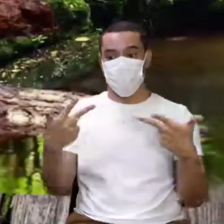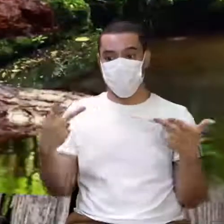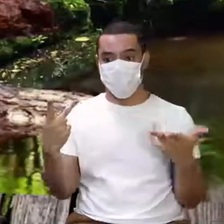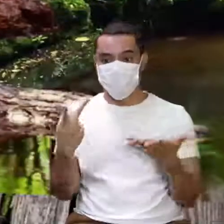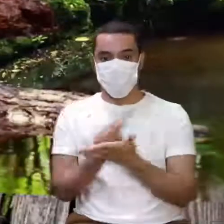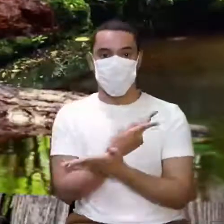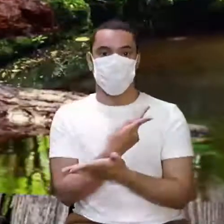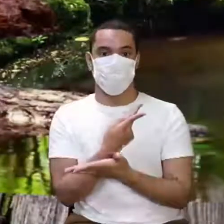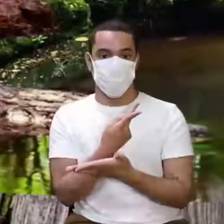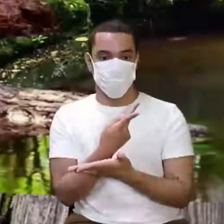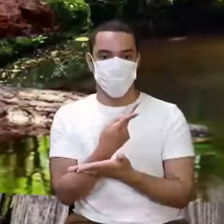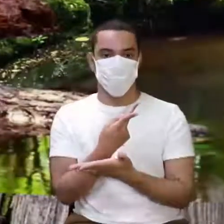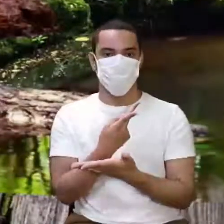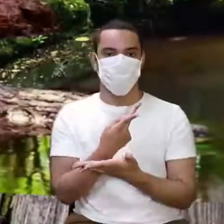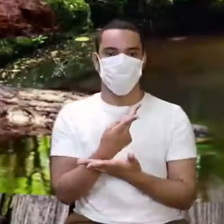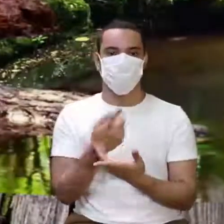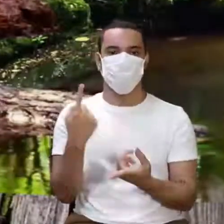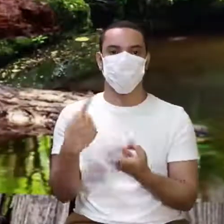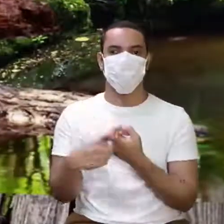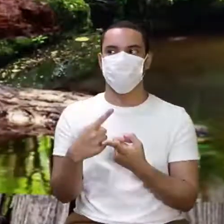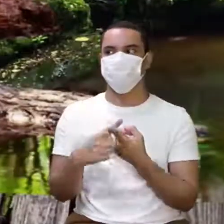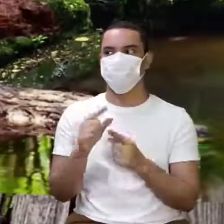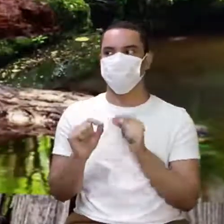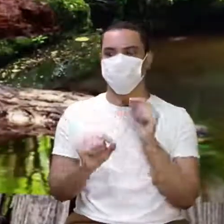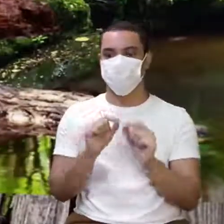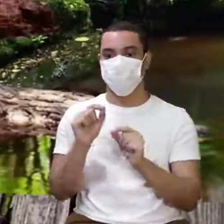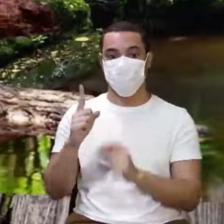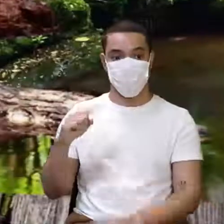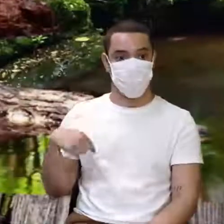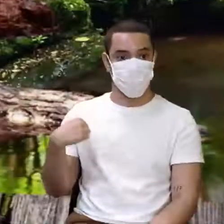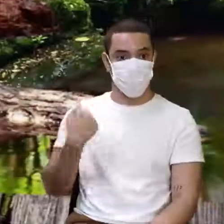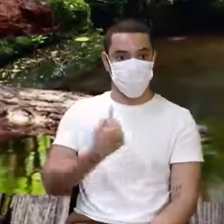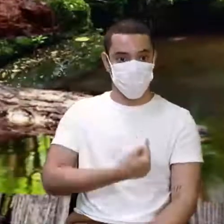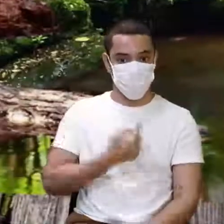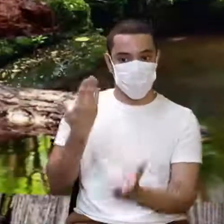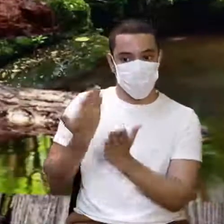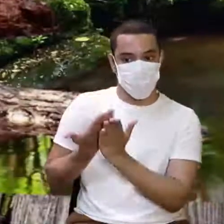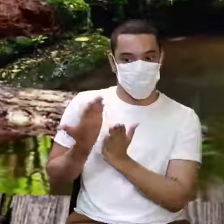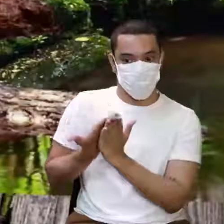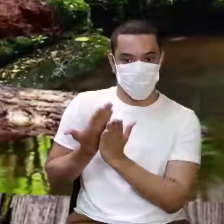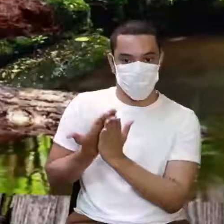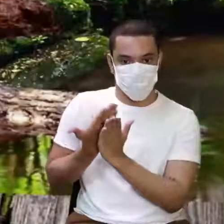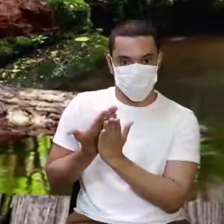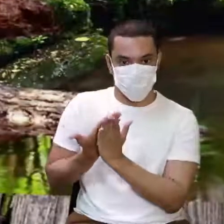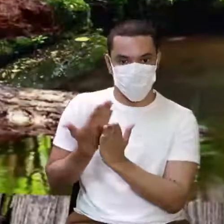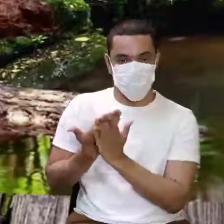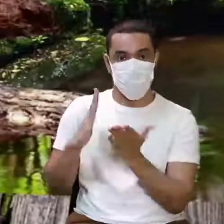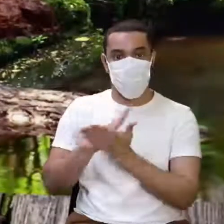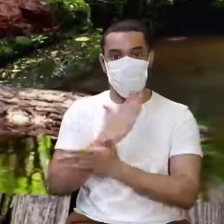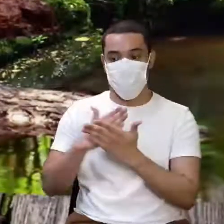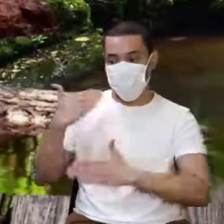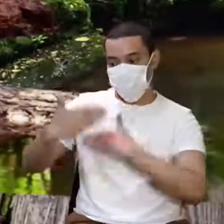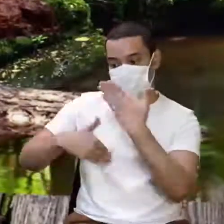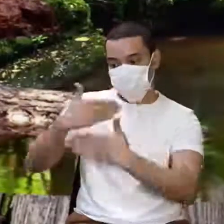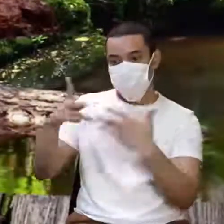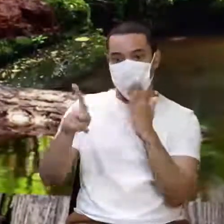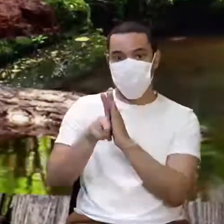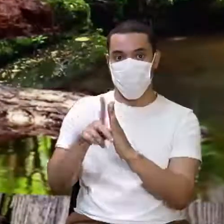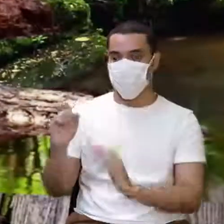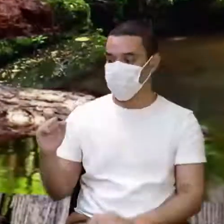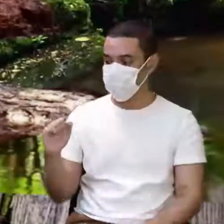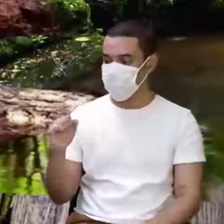situações em que, quando nós estudamos processos